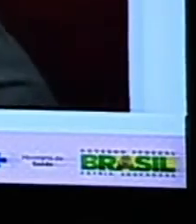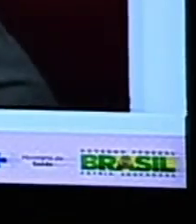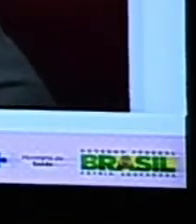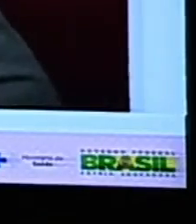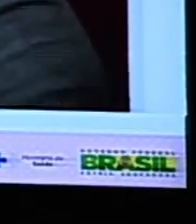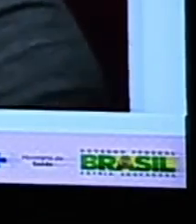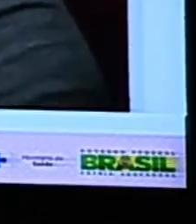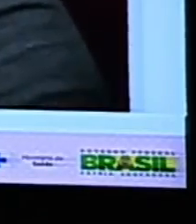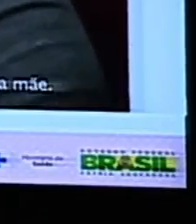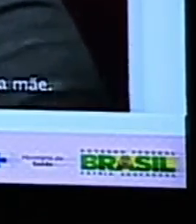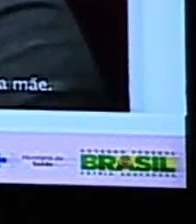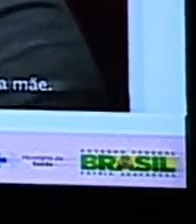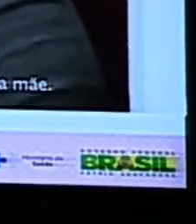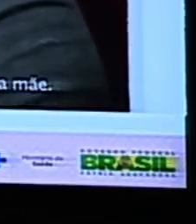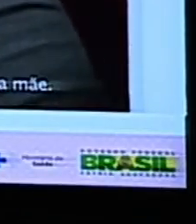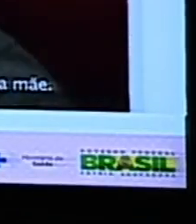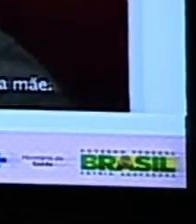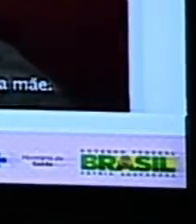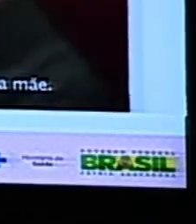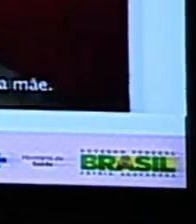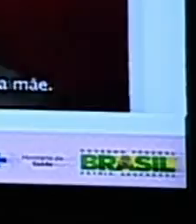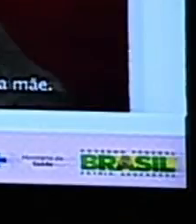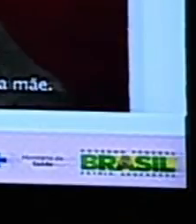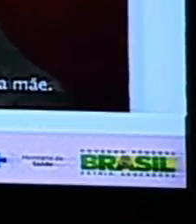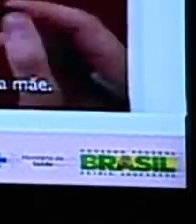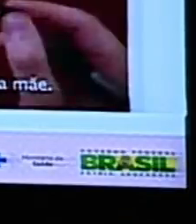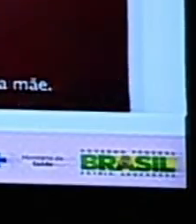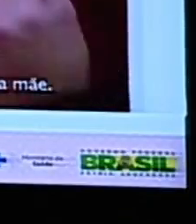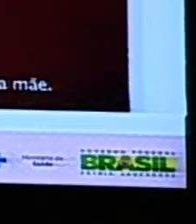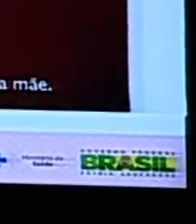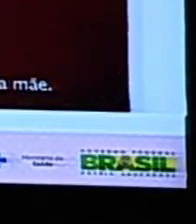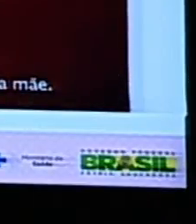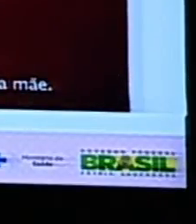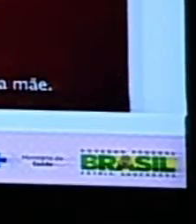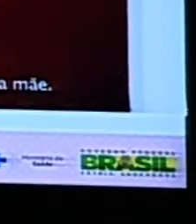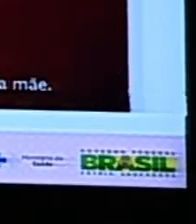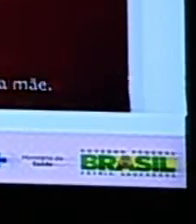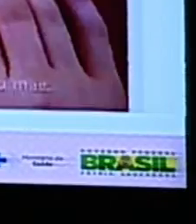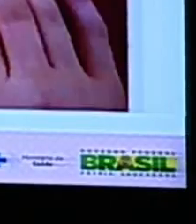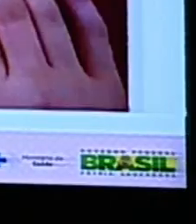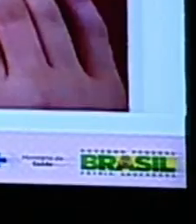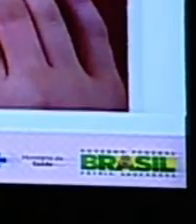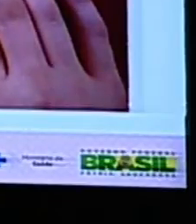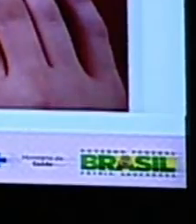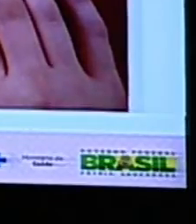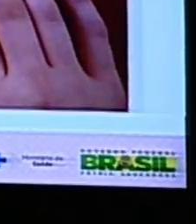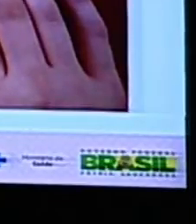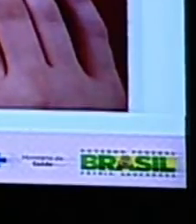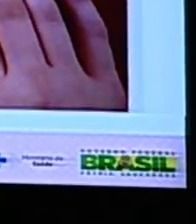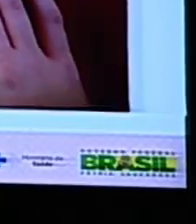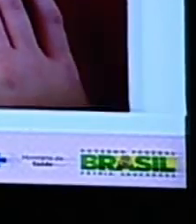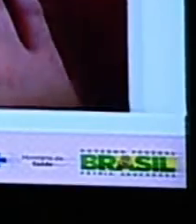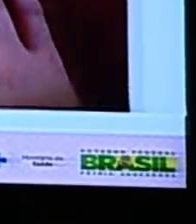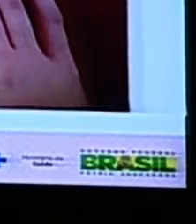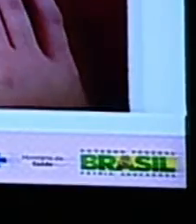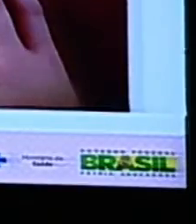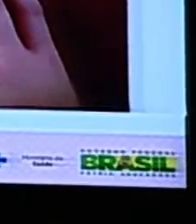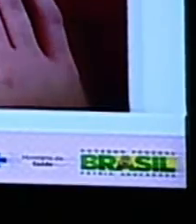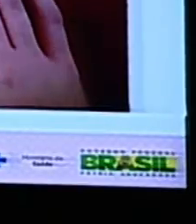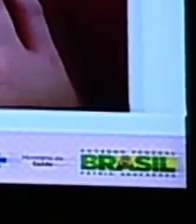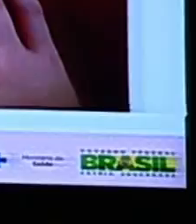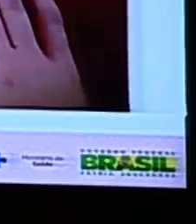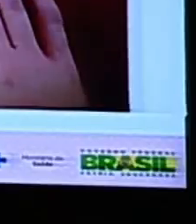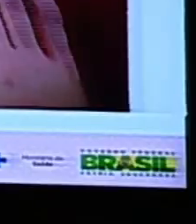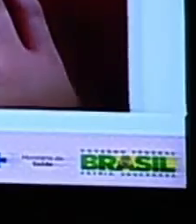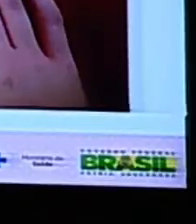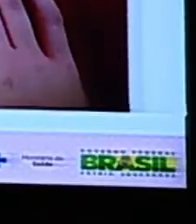nascer. Não dava para realizar meus sonhos preso na barriga da minha mãe. Eu queria começar a